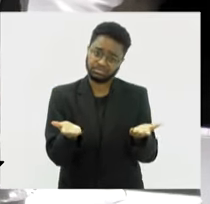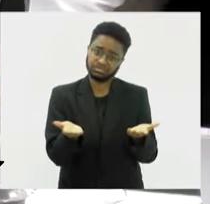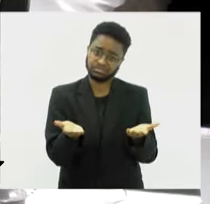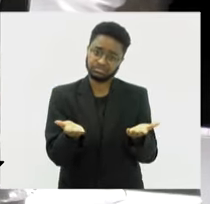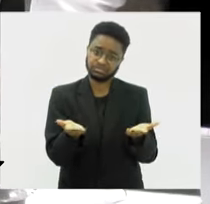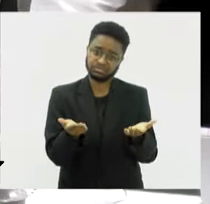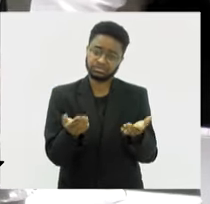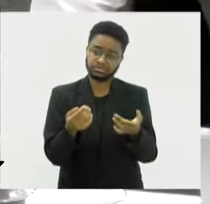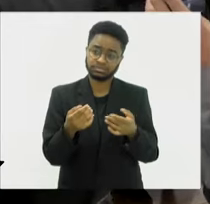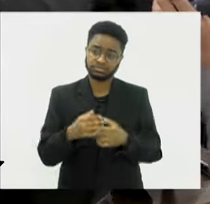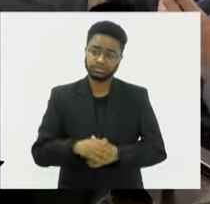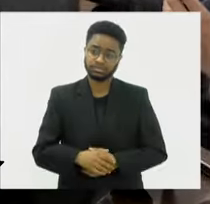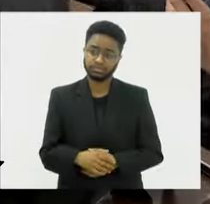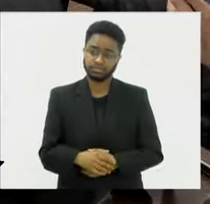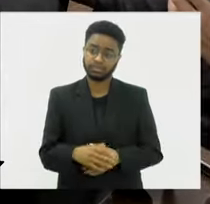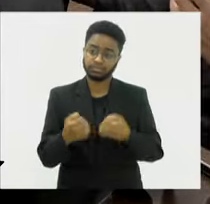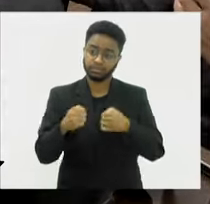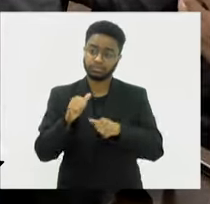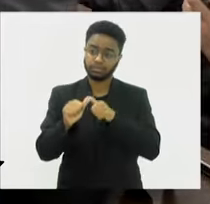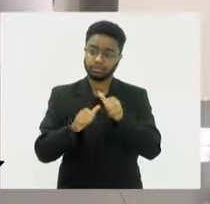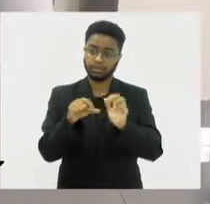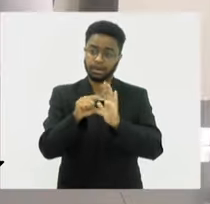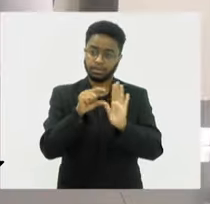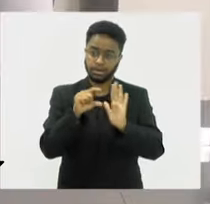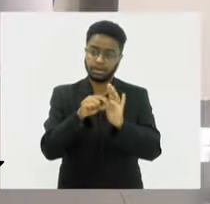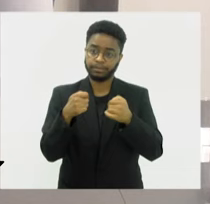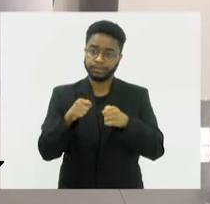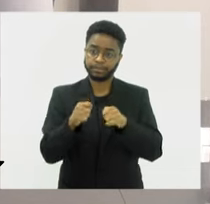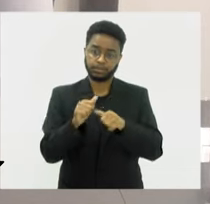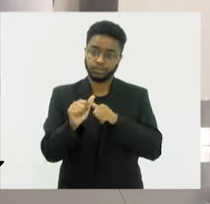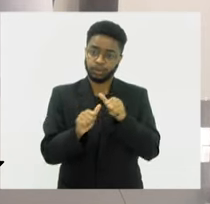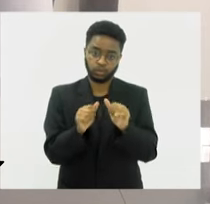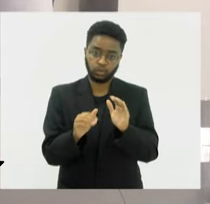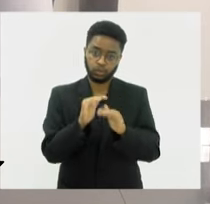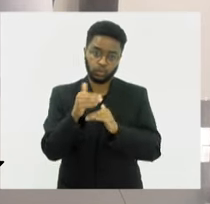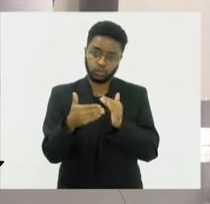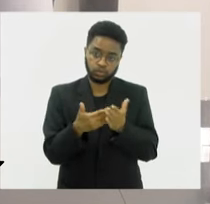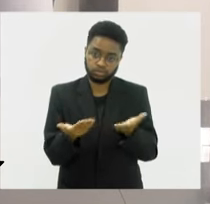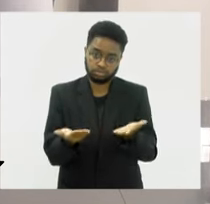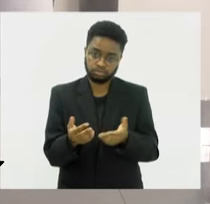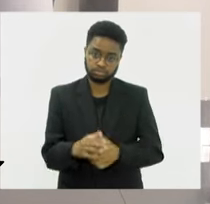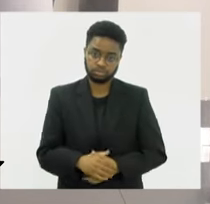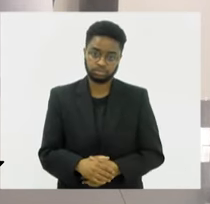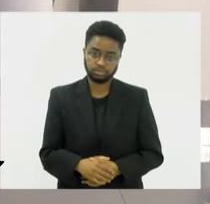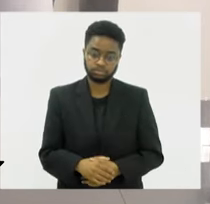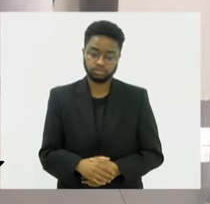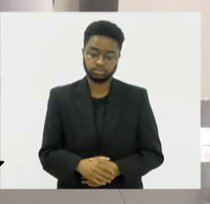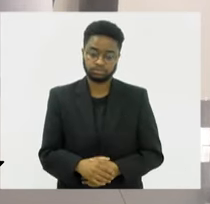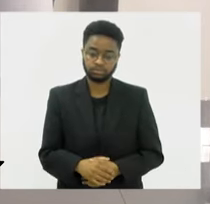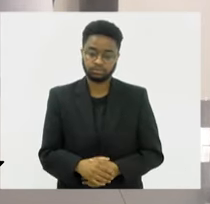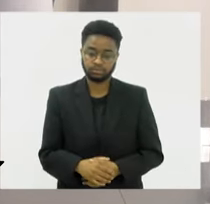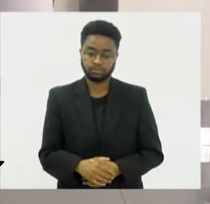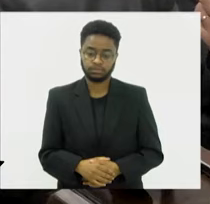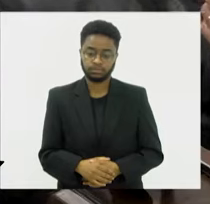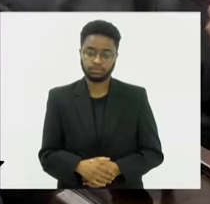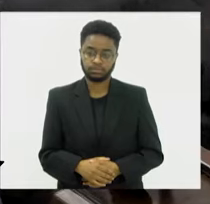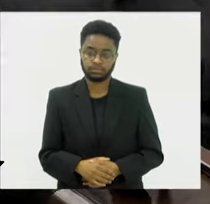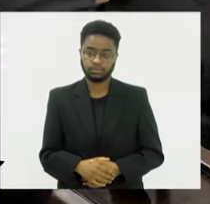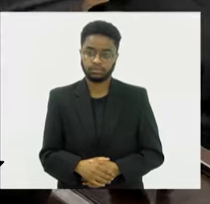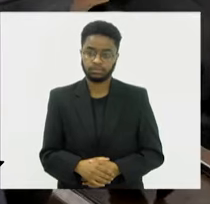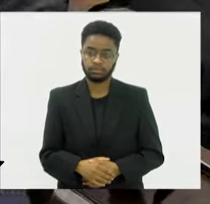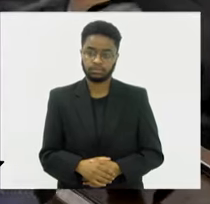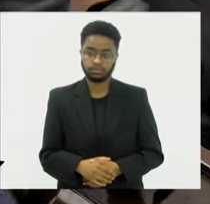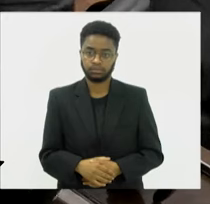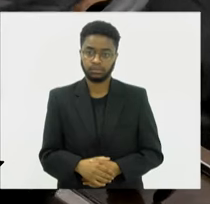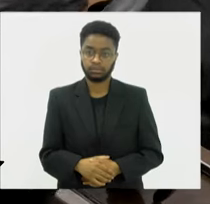E teríamos que alterar a emenda, né? Tem que alterar tudo. Eu acho que a ideia é interessante. Tem que alterar. O deputado Cozolino é interessante.